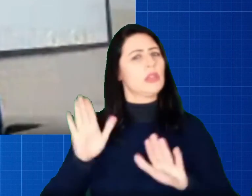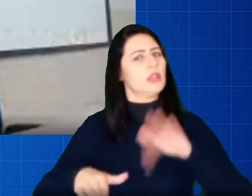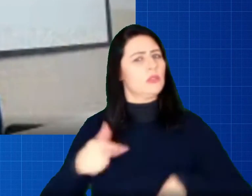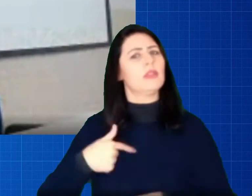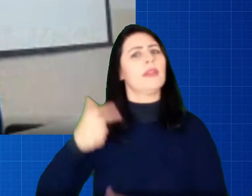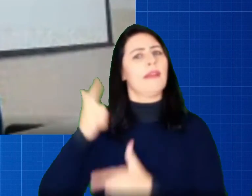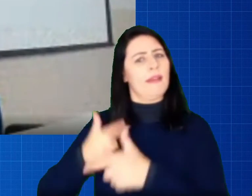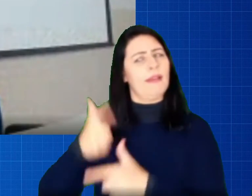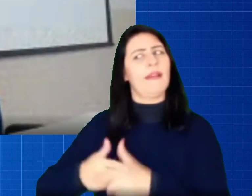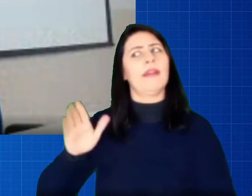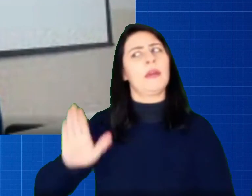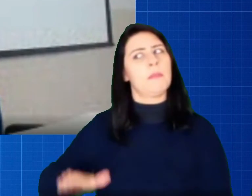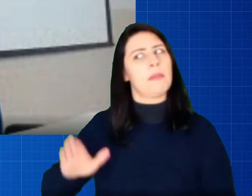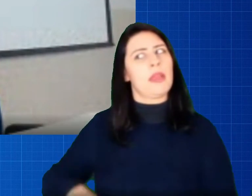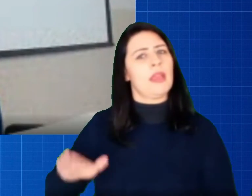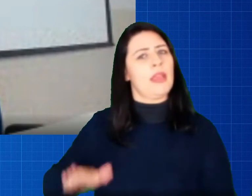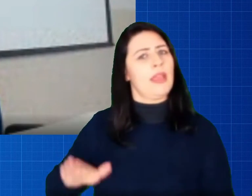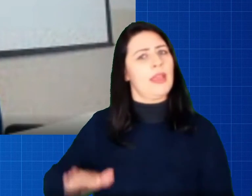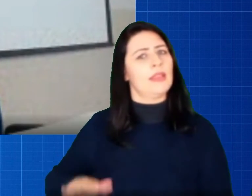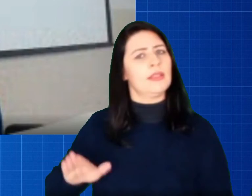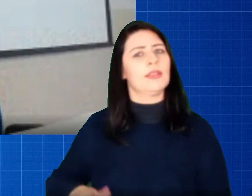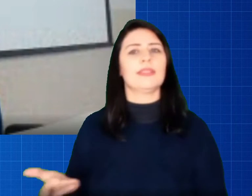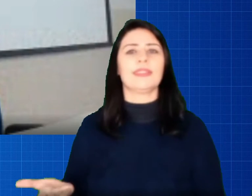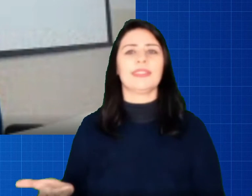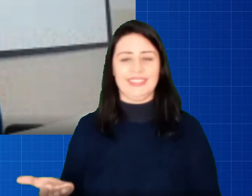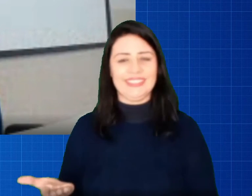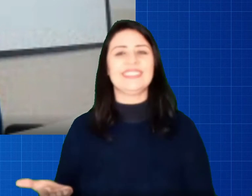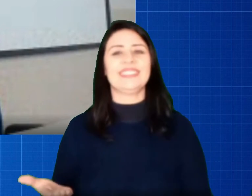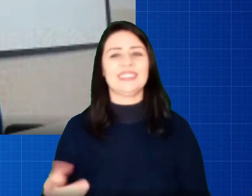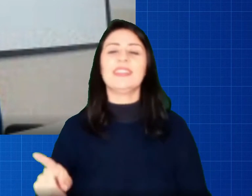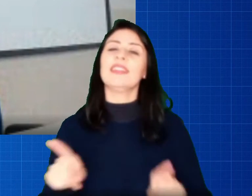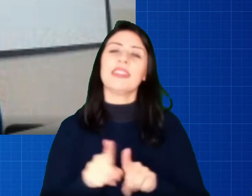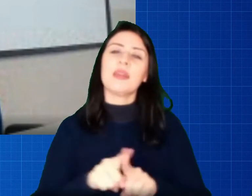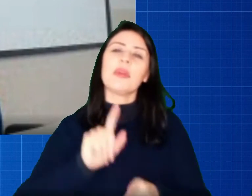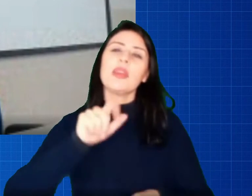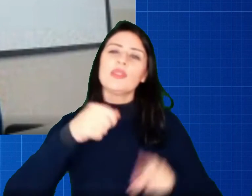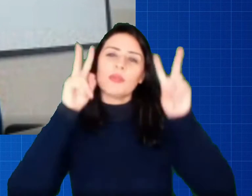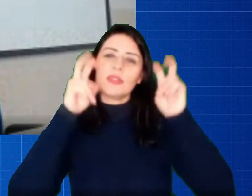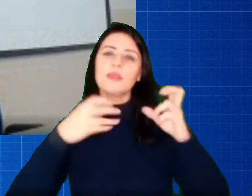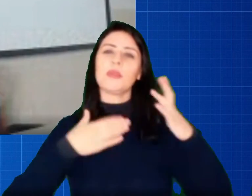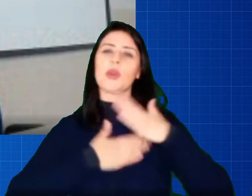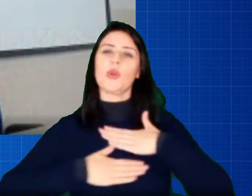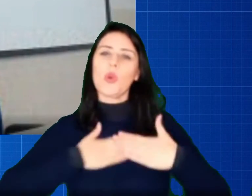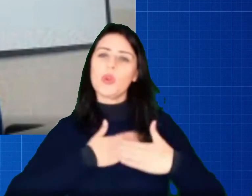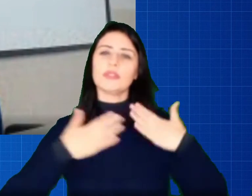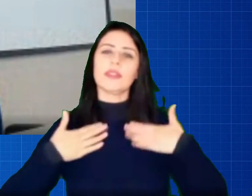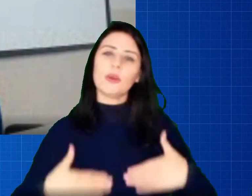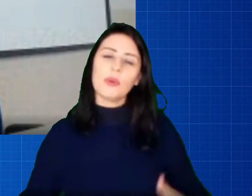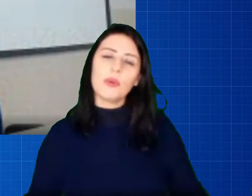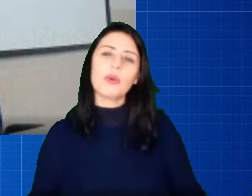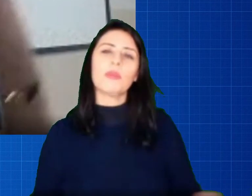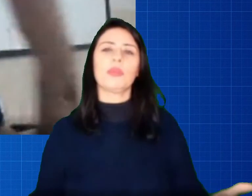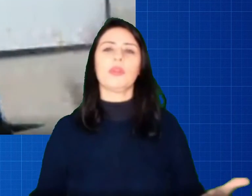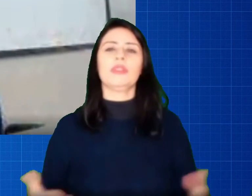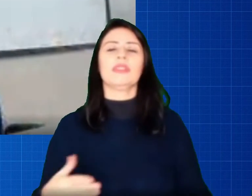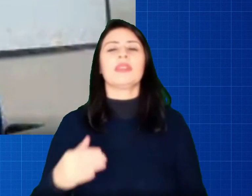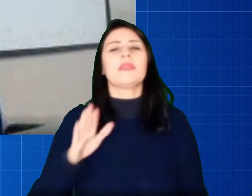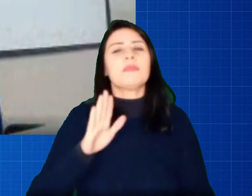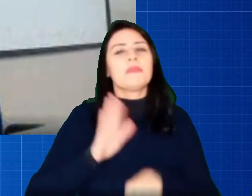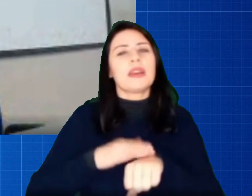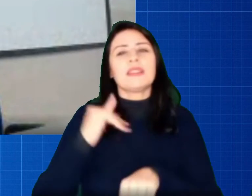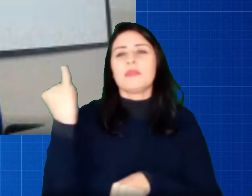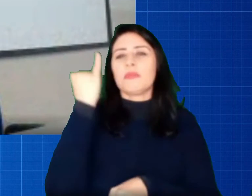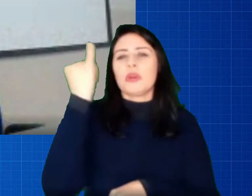TikTok sensuais, que às vezes a filha está sensual demais, né? Então, assim, você tem a questão do gostar